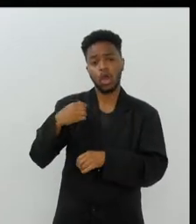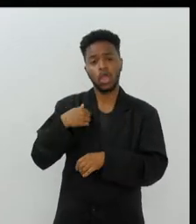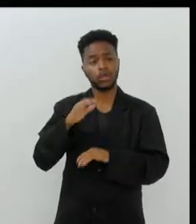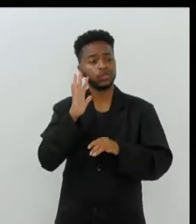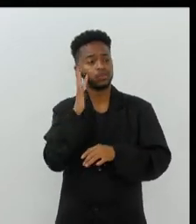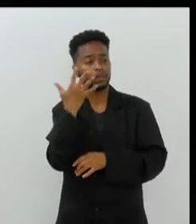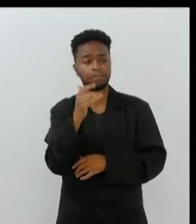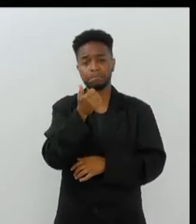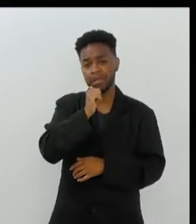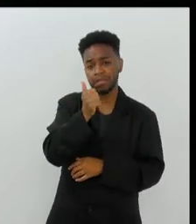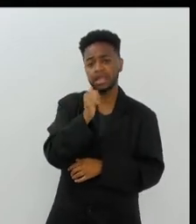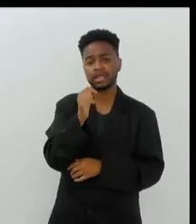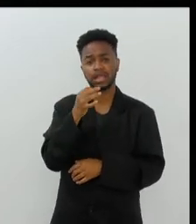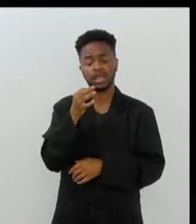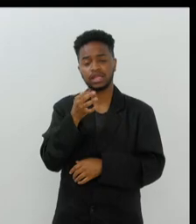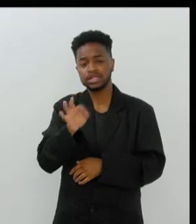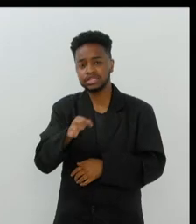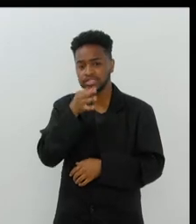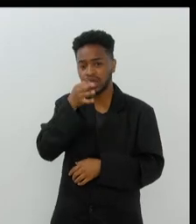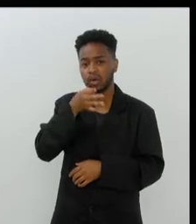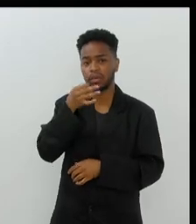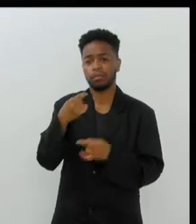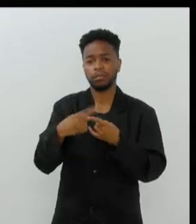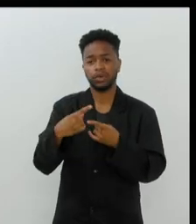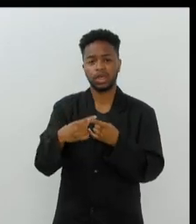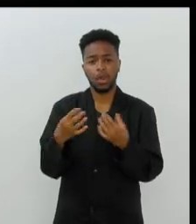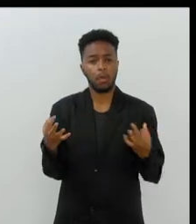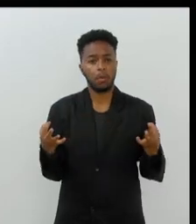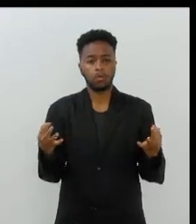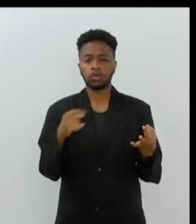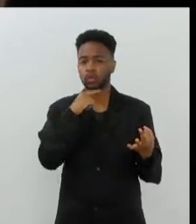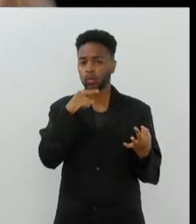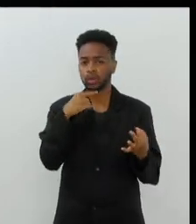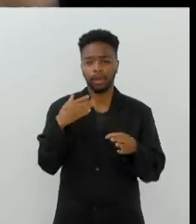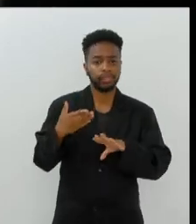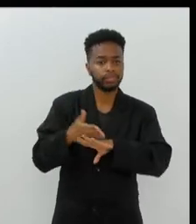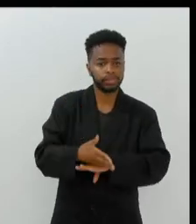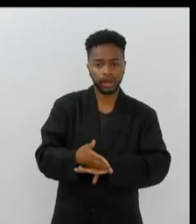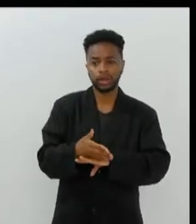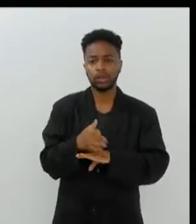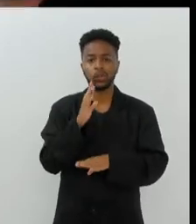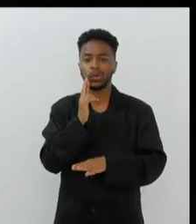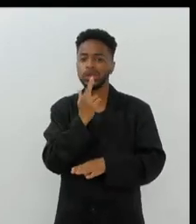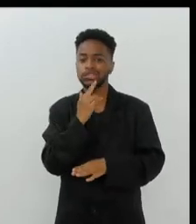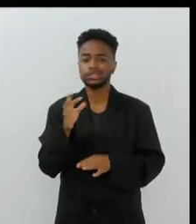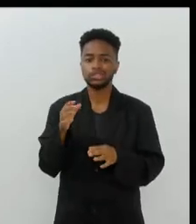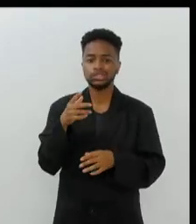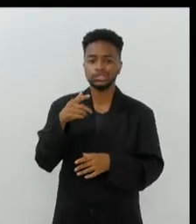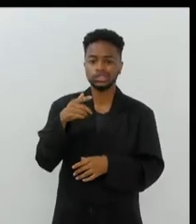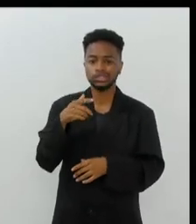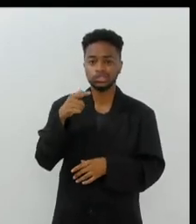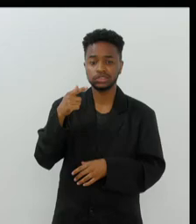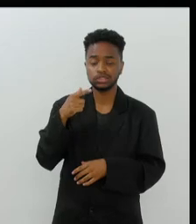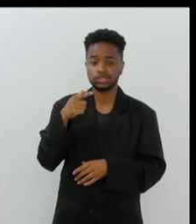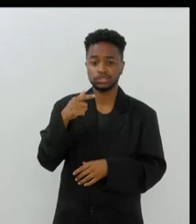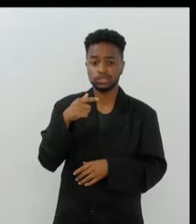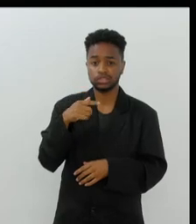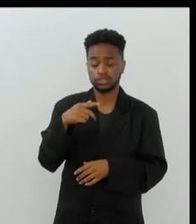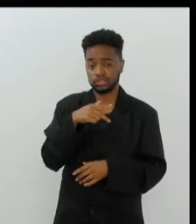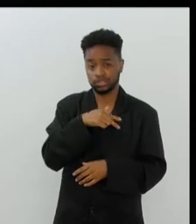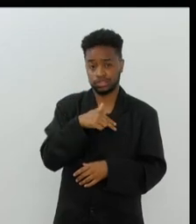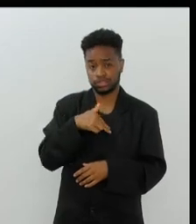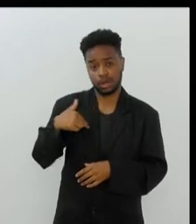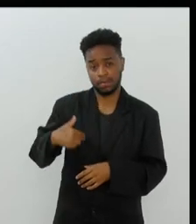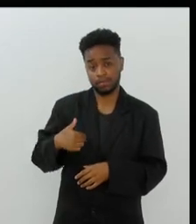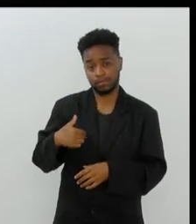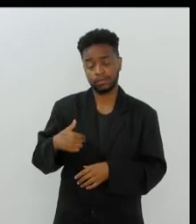eu tava resolvendo. Bebida, salgadinho, sei lá o que, o japonês, que o Buda não passava da escada do. O Buda do restaurante japonês não passava da escada. Todo